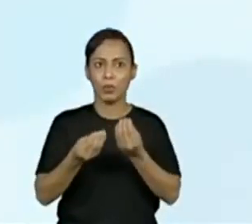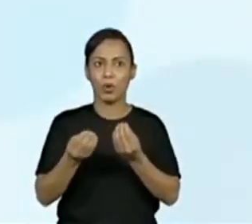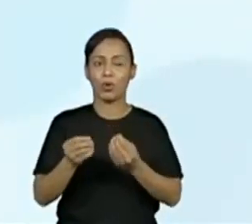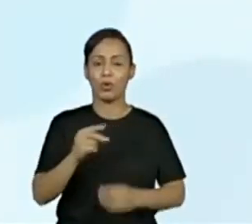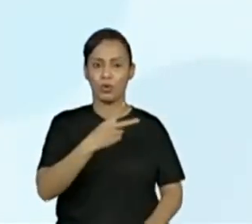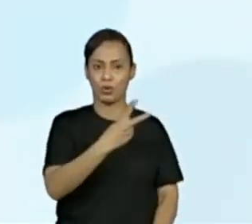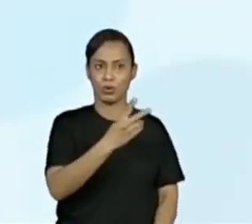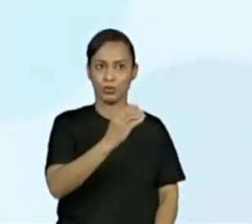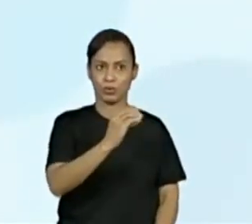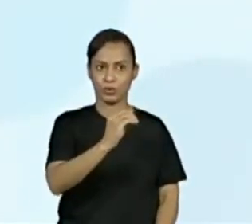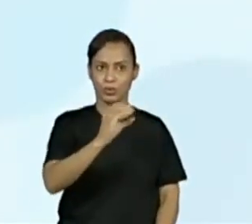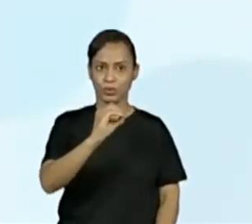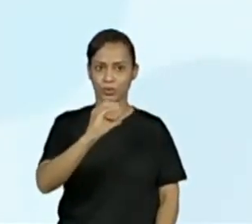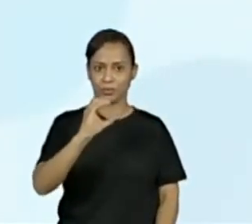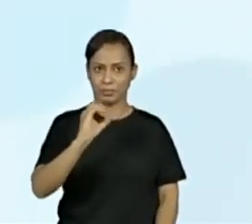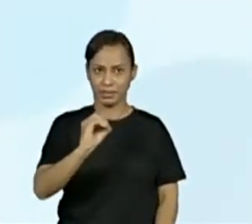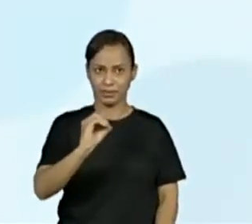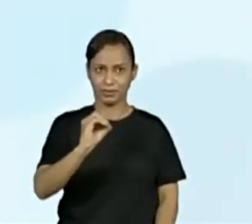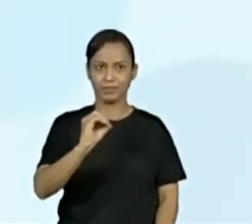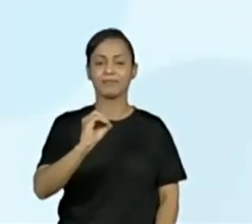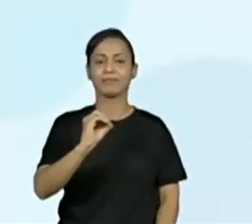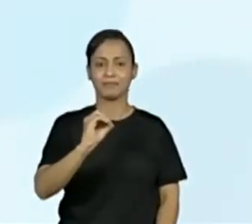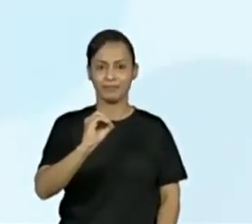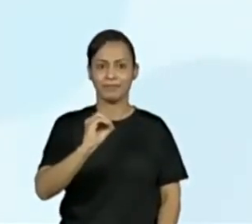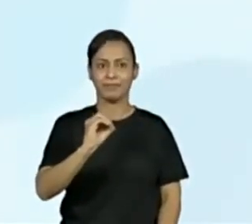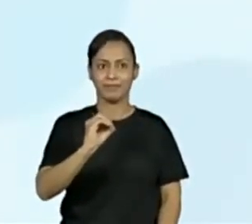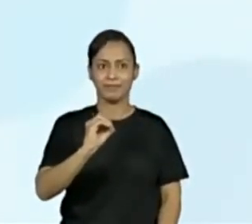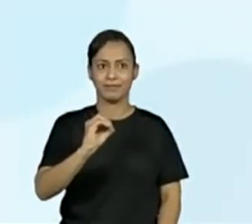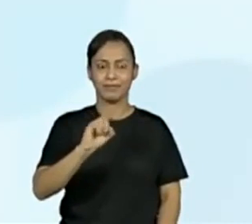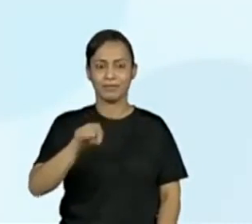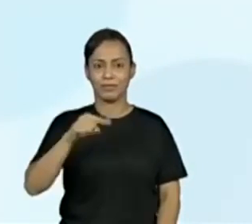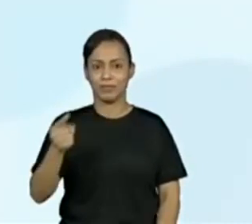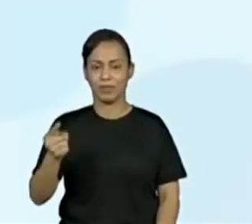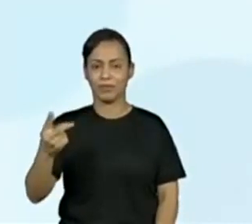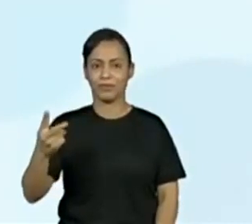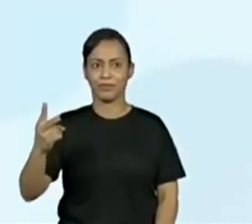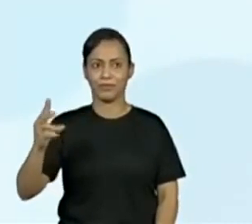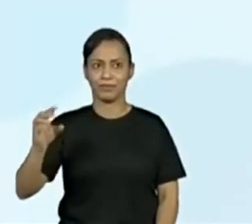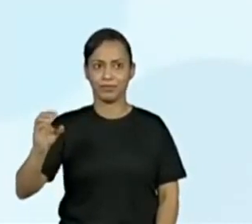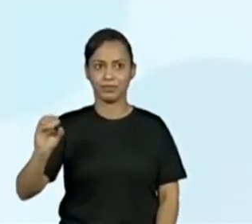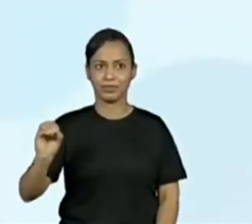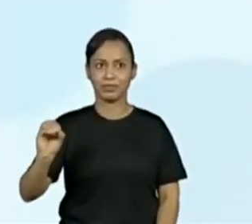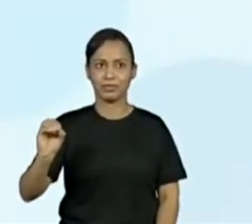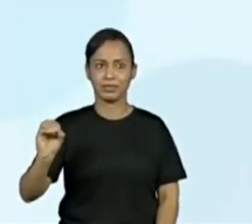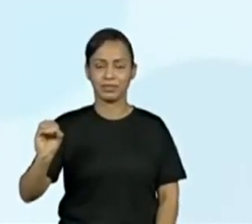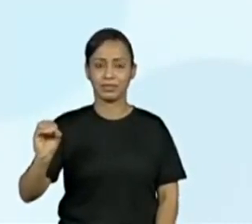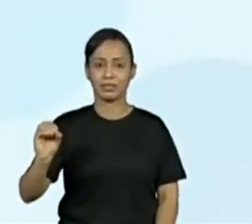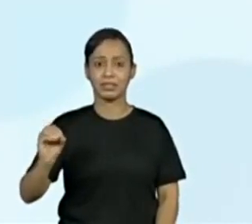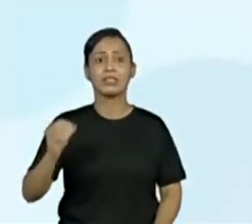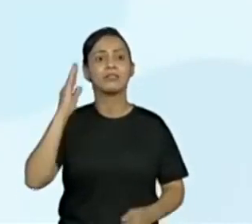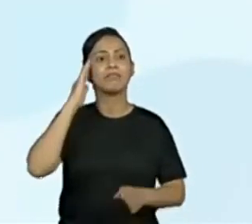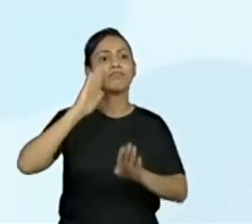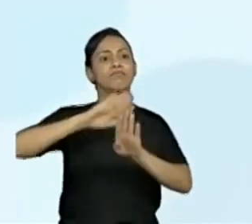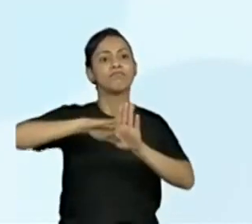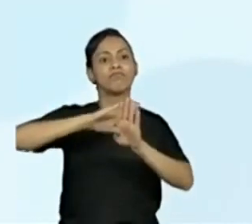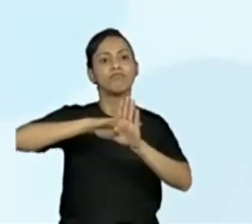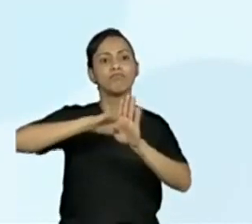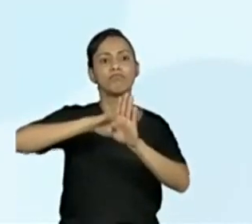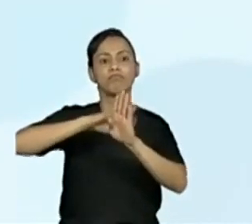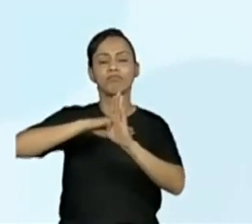2 e mais 3 números 0, que ocupa a posição da centena, da dezena e da unidade.